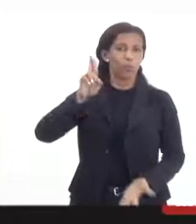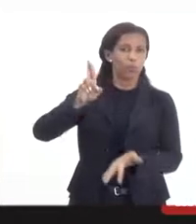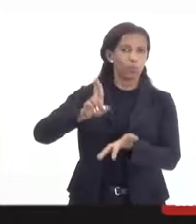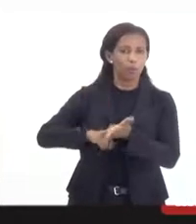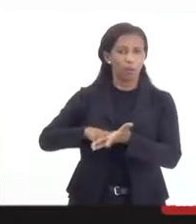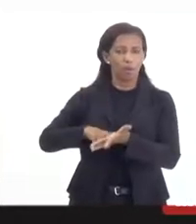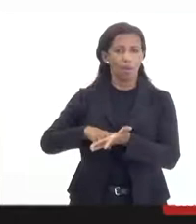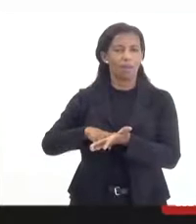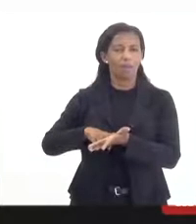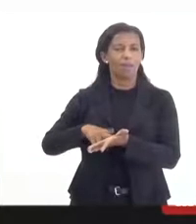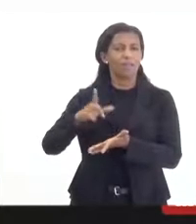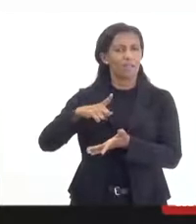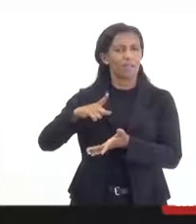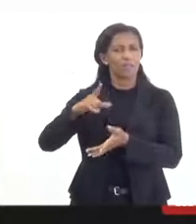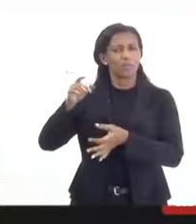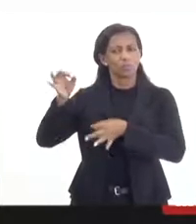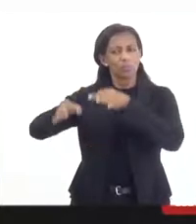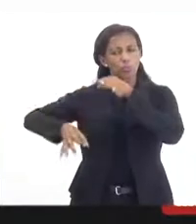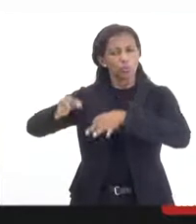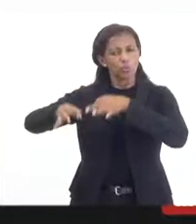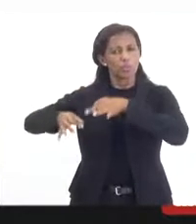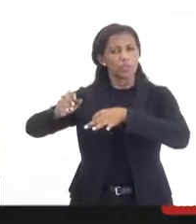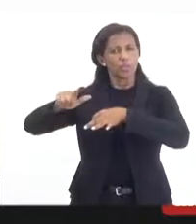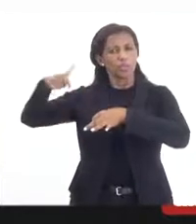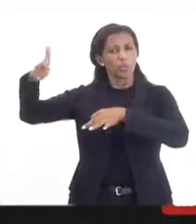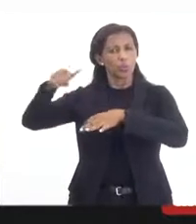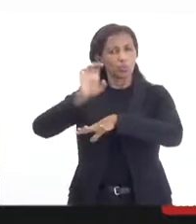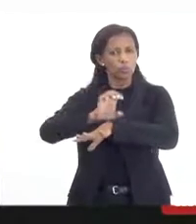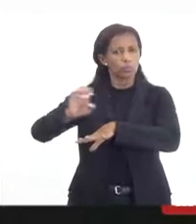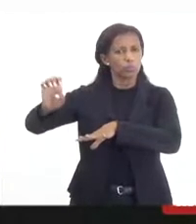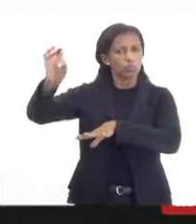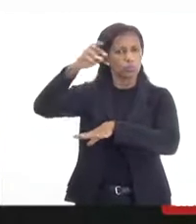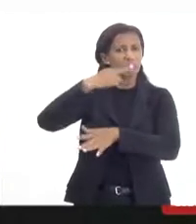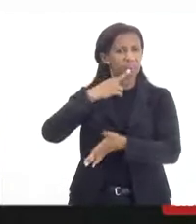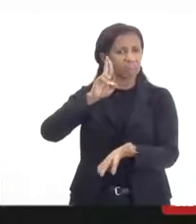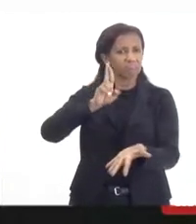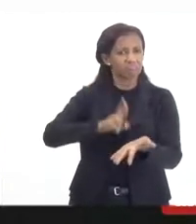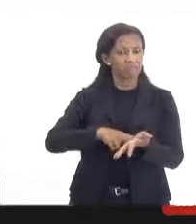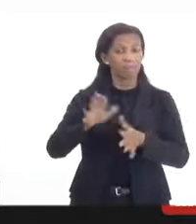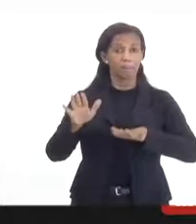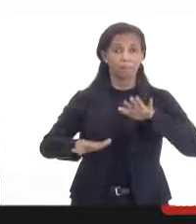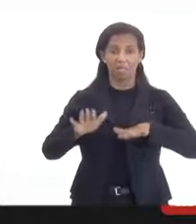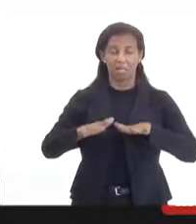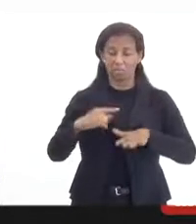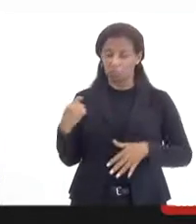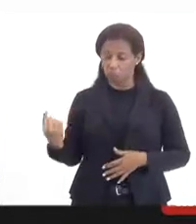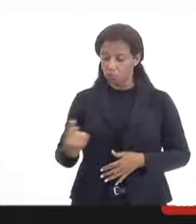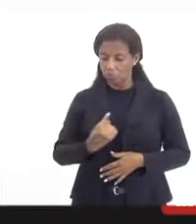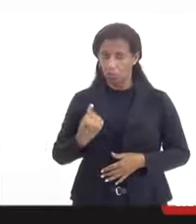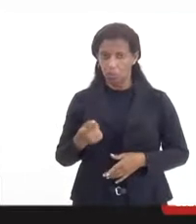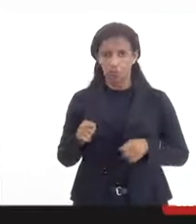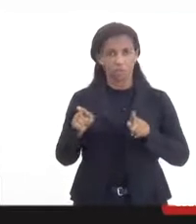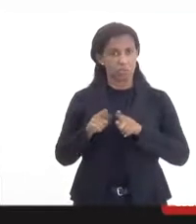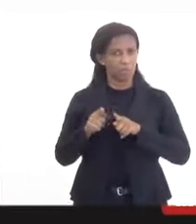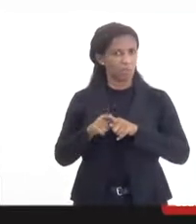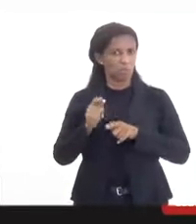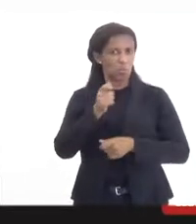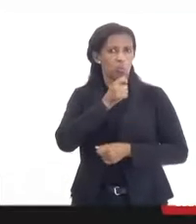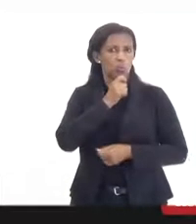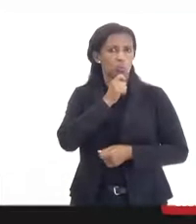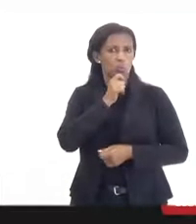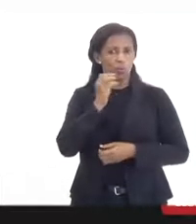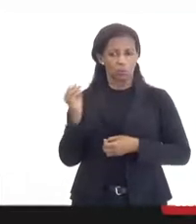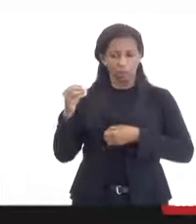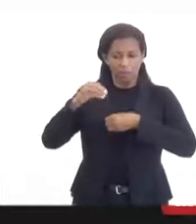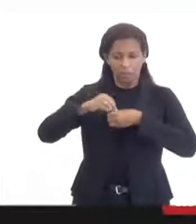reconhecidas em alguns tribunais administrativos de outros estados, tá? Muito embora nós não estejamos também tendo acolhida no